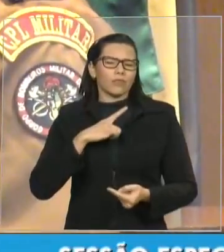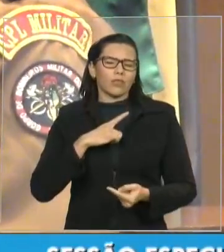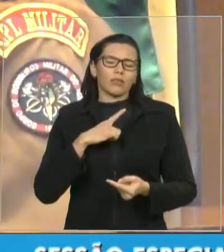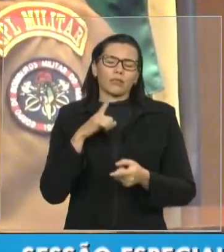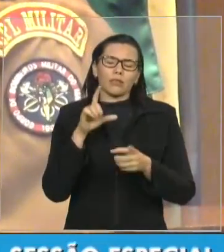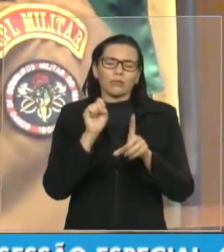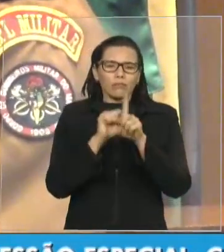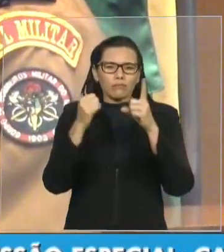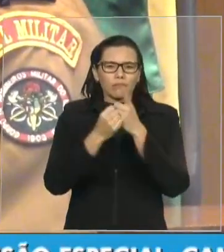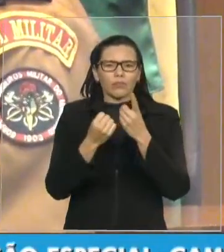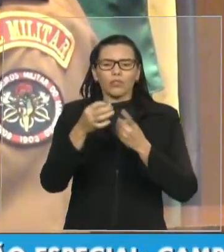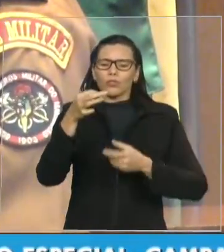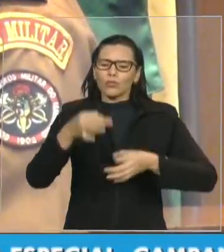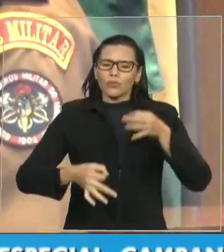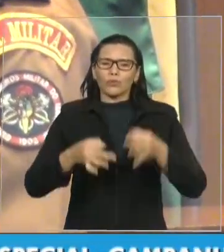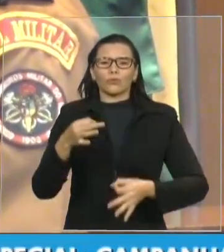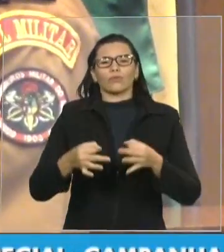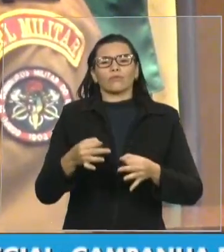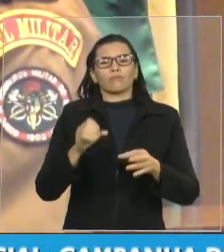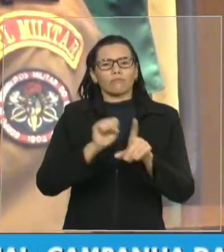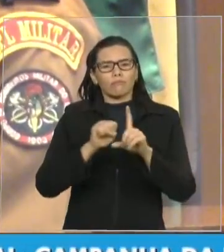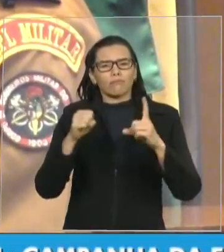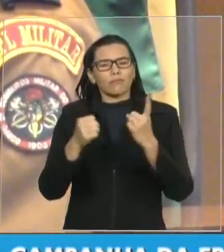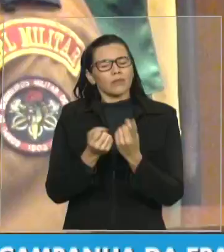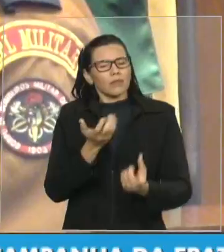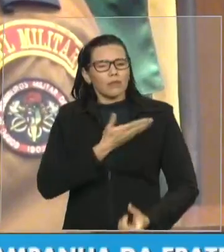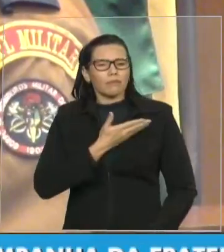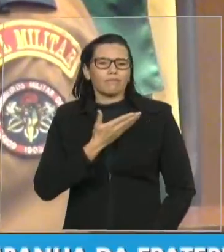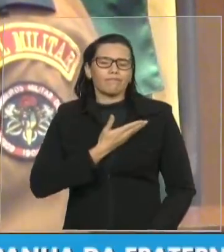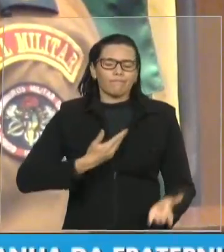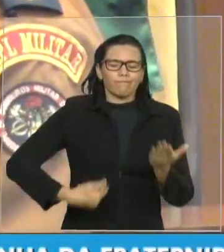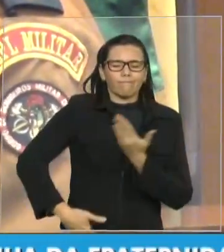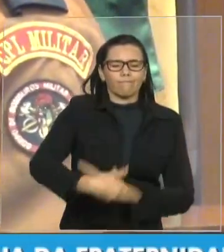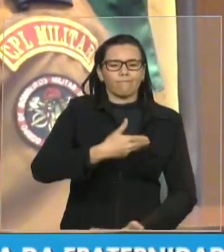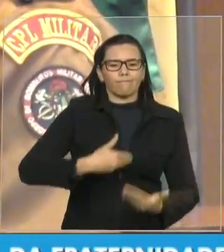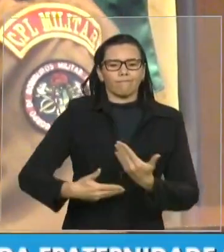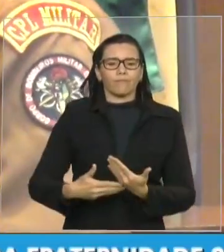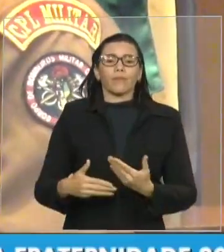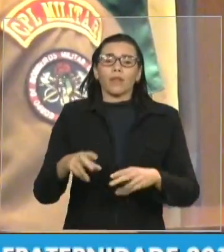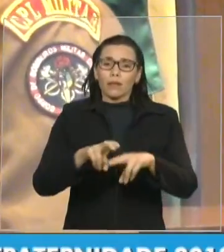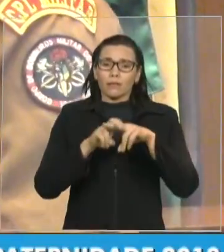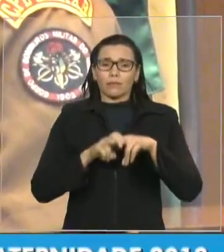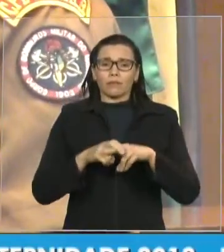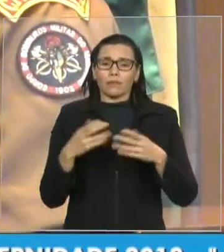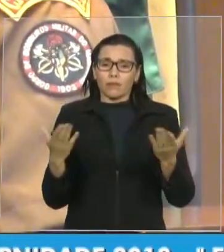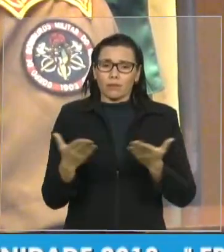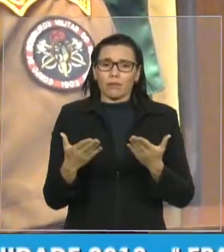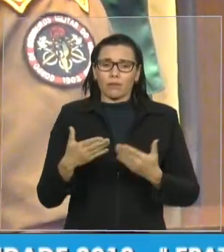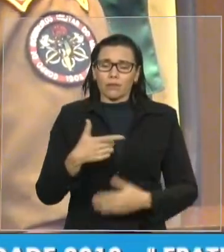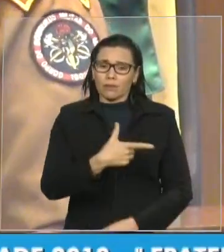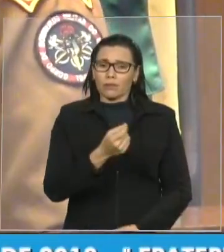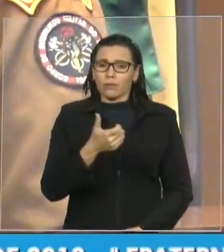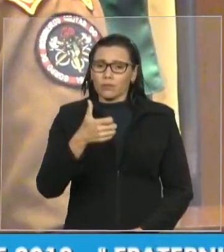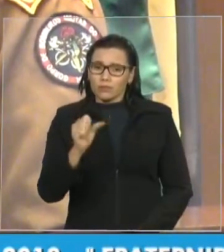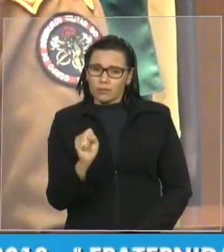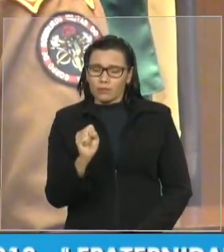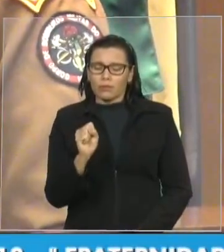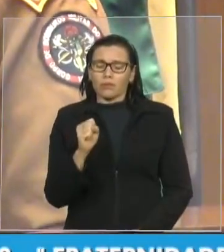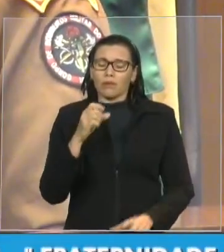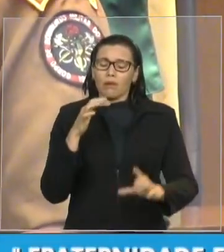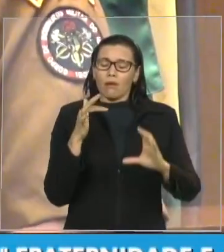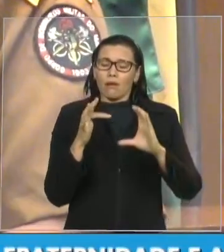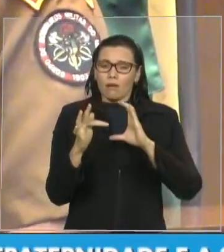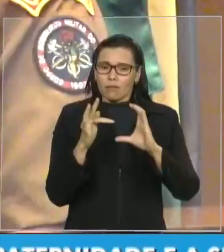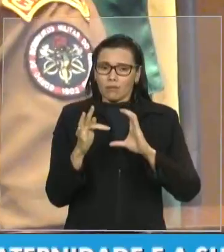Este ano, o grande objetivo específico do ano de 2018 para a campanha da fraternidade